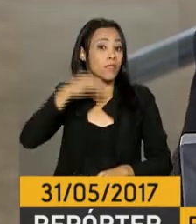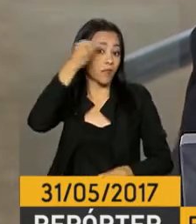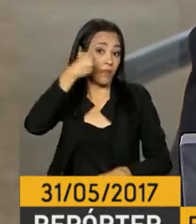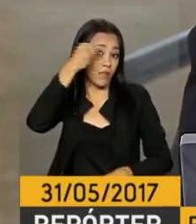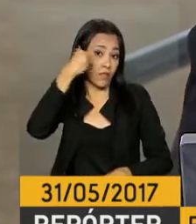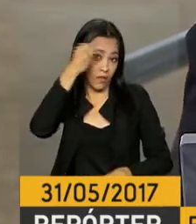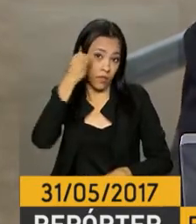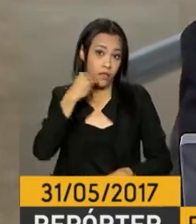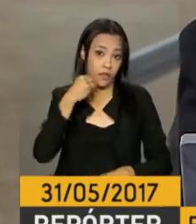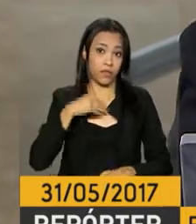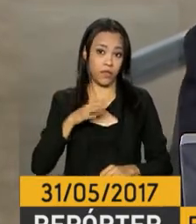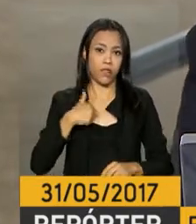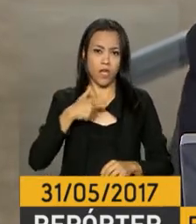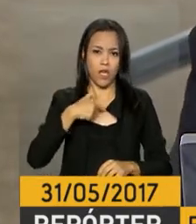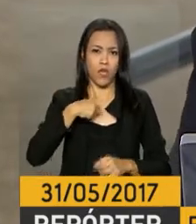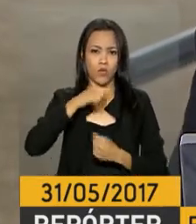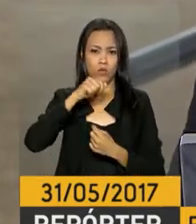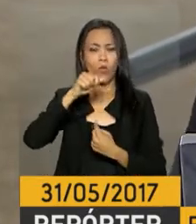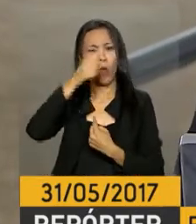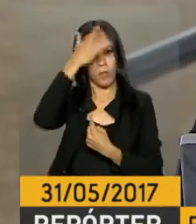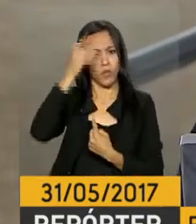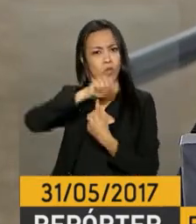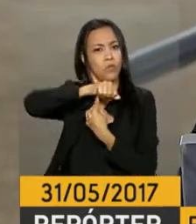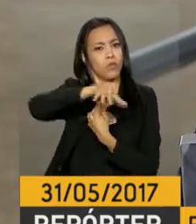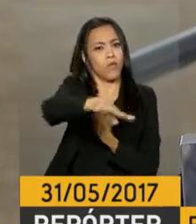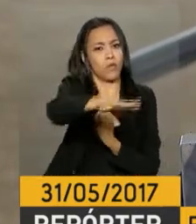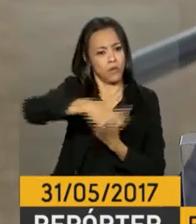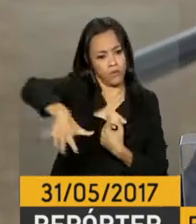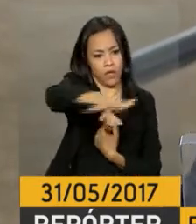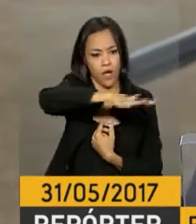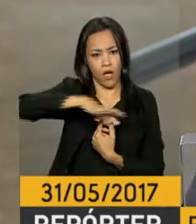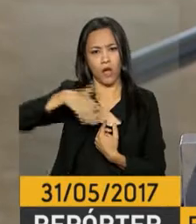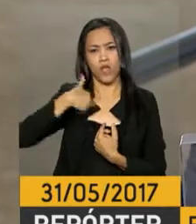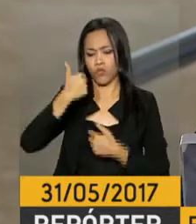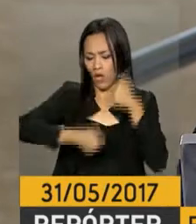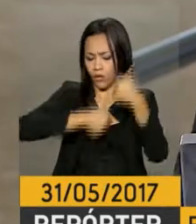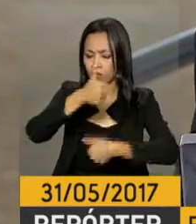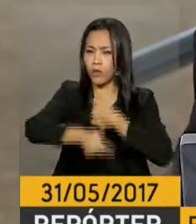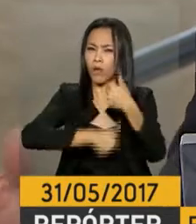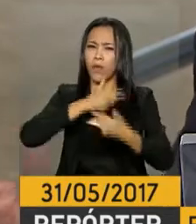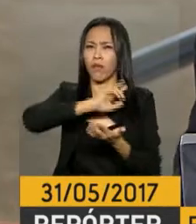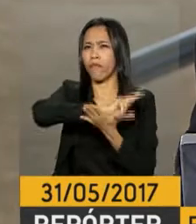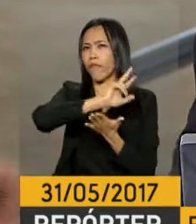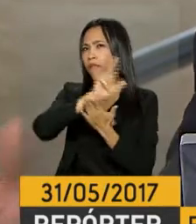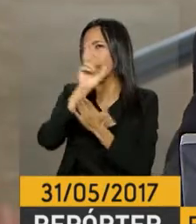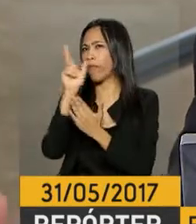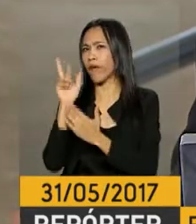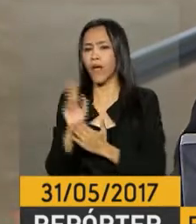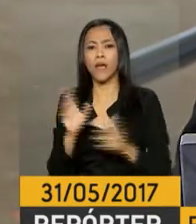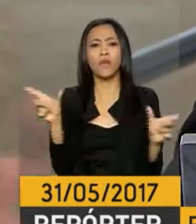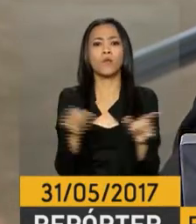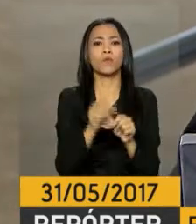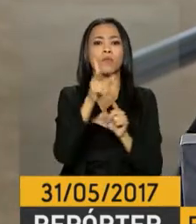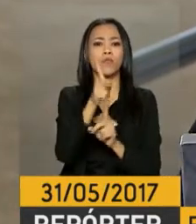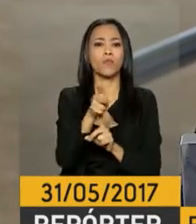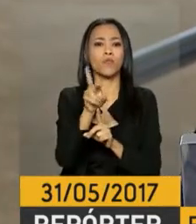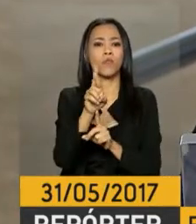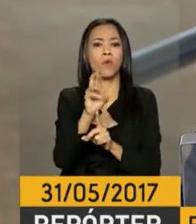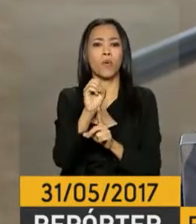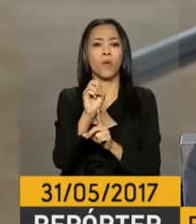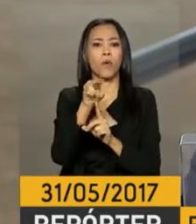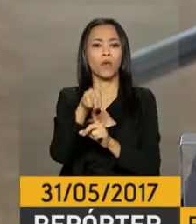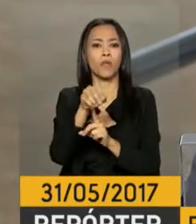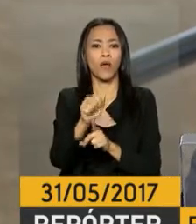com o Pronaf. Eu sou extensionista, né, agropecuário, já realizei vários Pronafs lá no município, no campo, junto com o